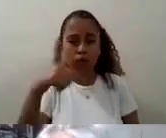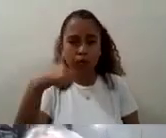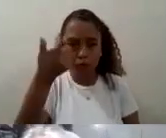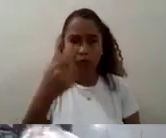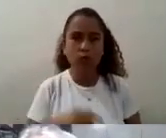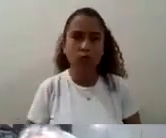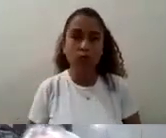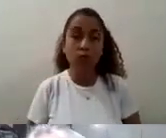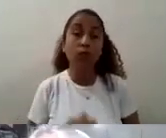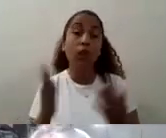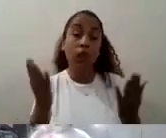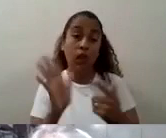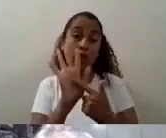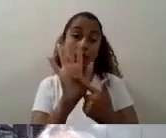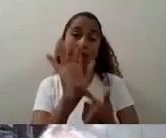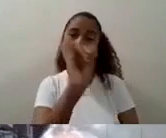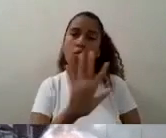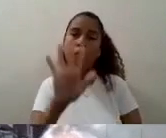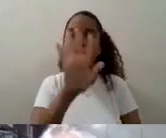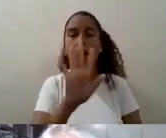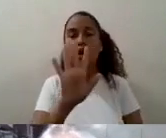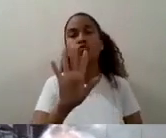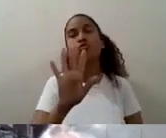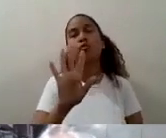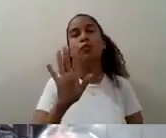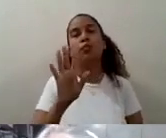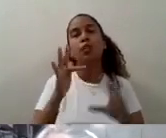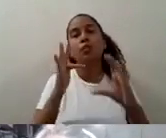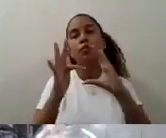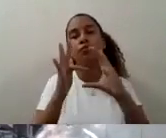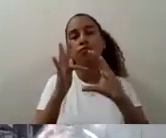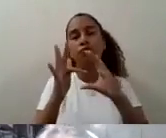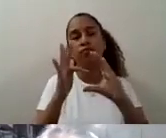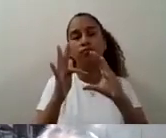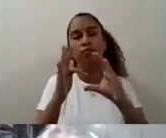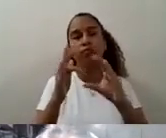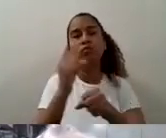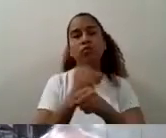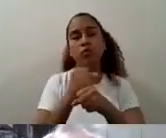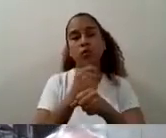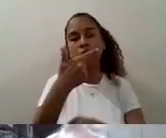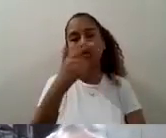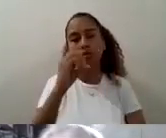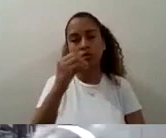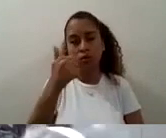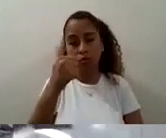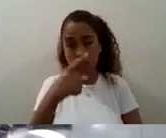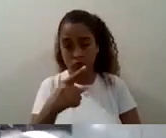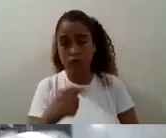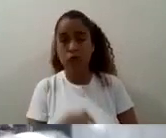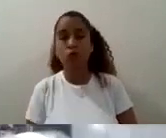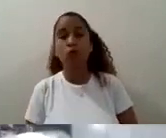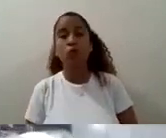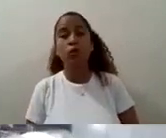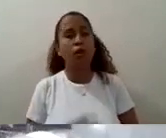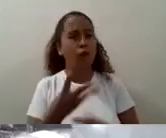E esse é o nosso cartaz da campanha da Fraternidade Ecumênica 2021. Provavelmente muitos e